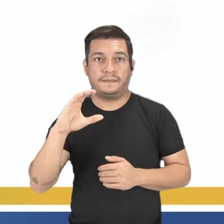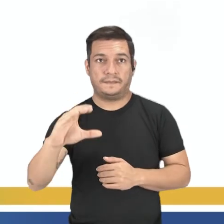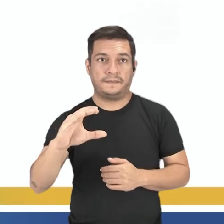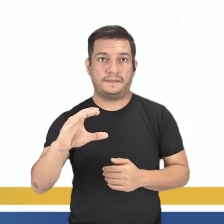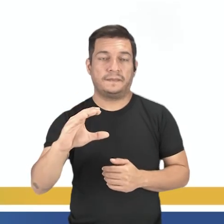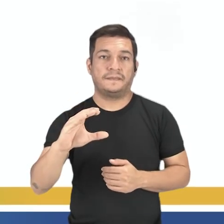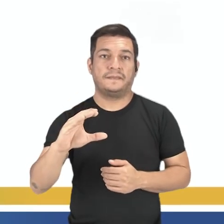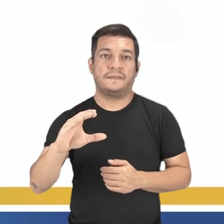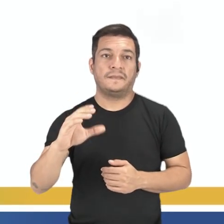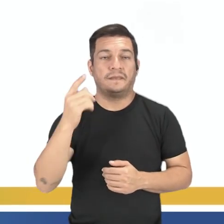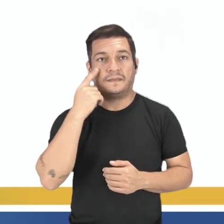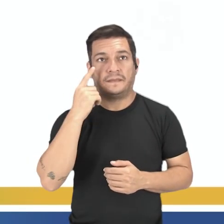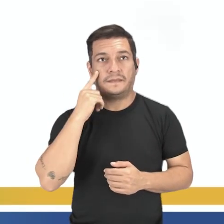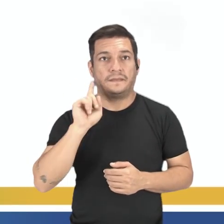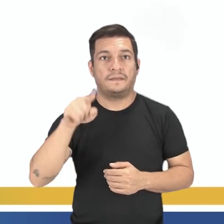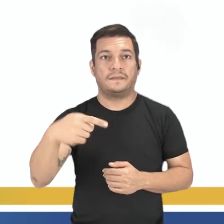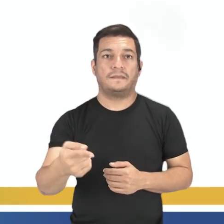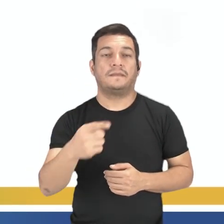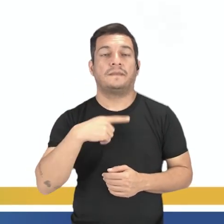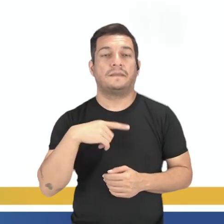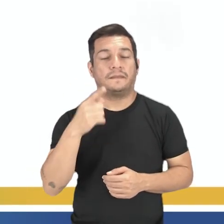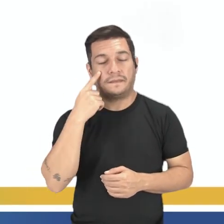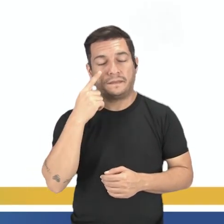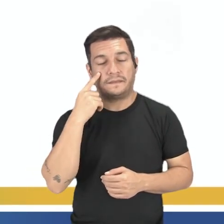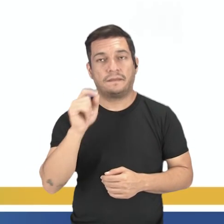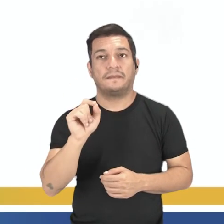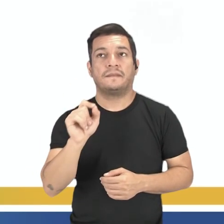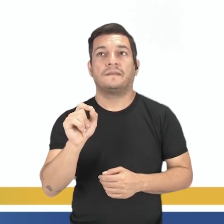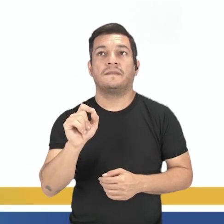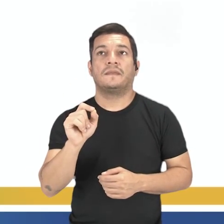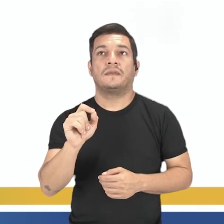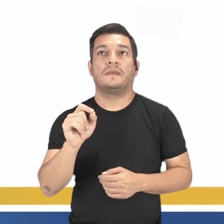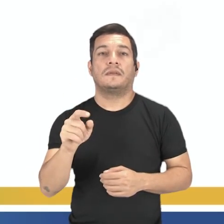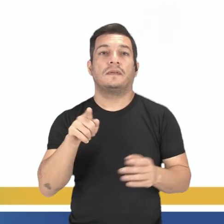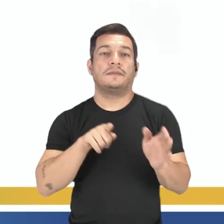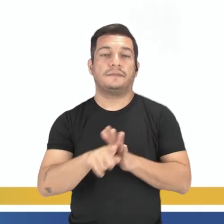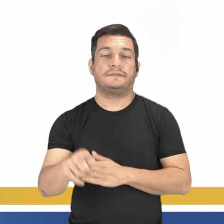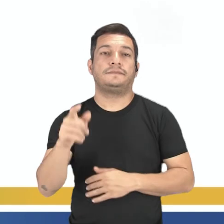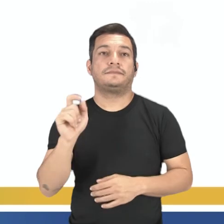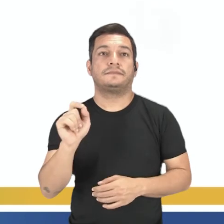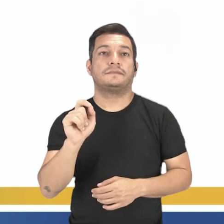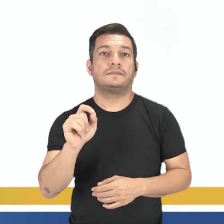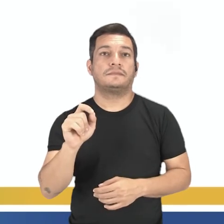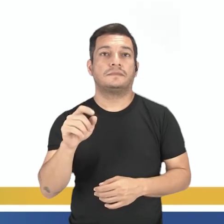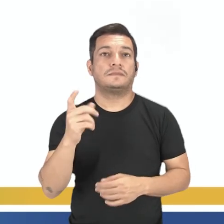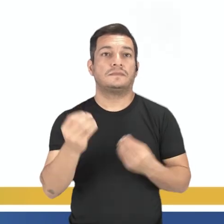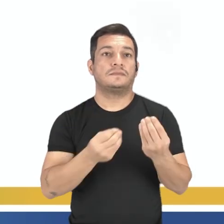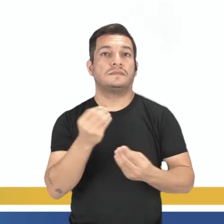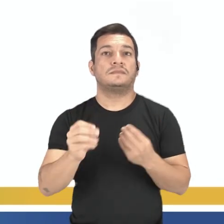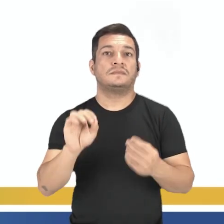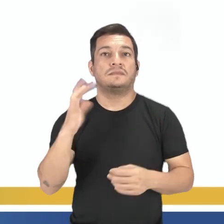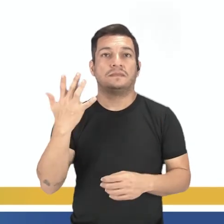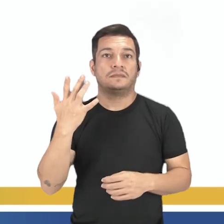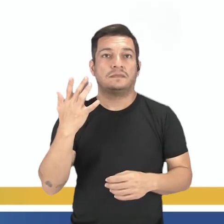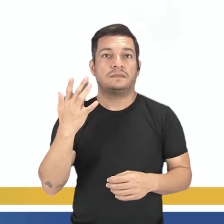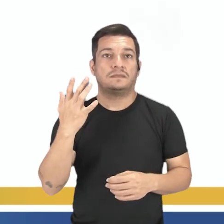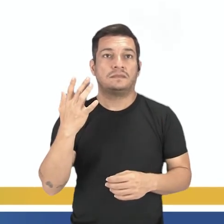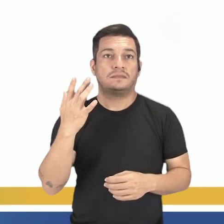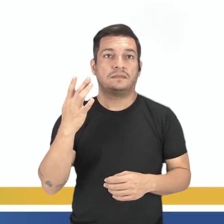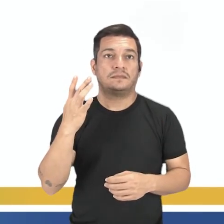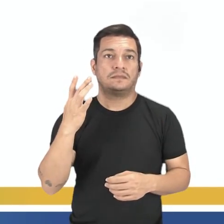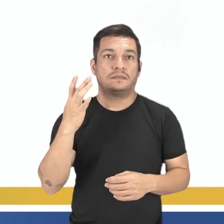C. Vamos ao próximo, onde a gente já vai ver a questão do cálculo, né,